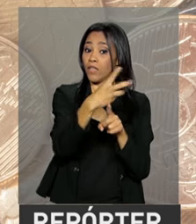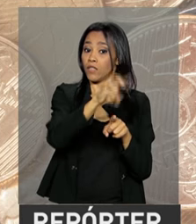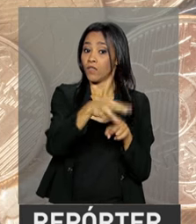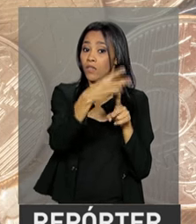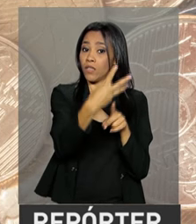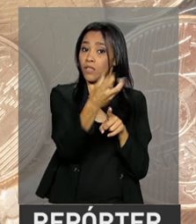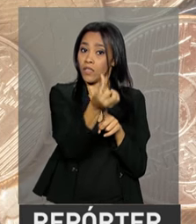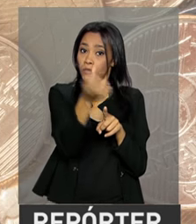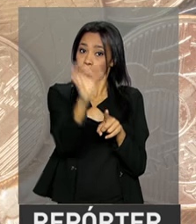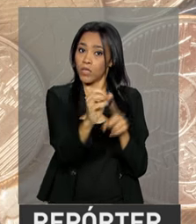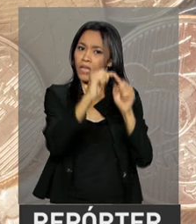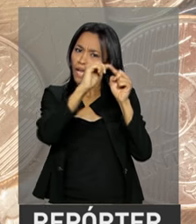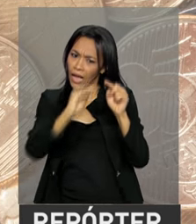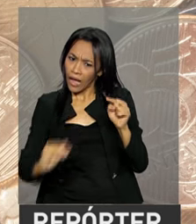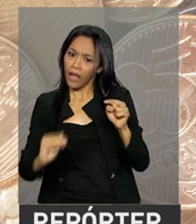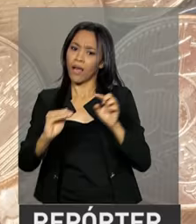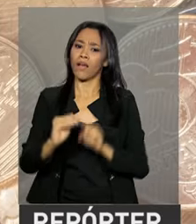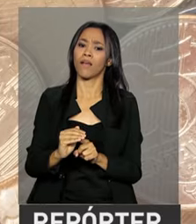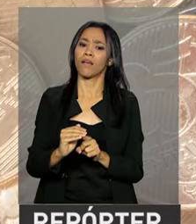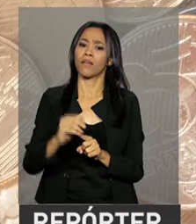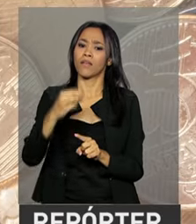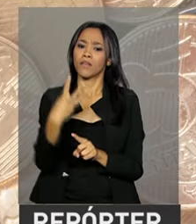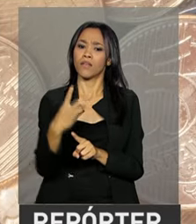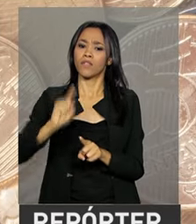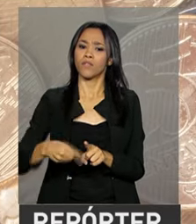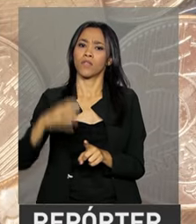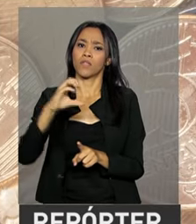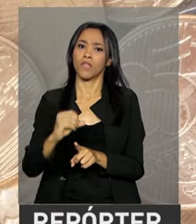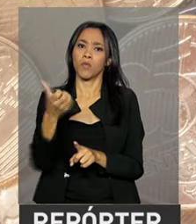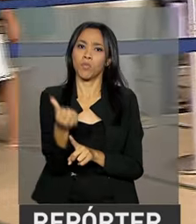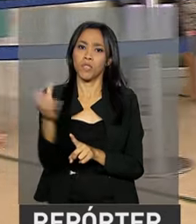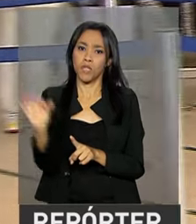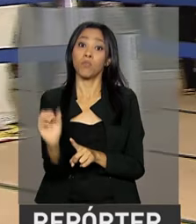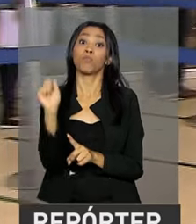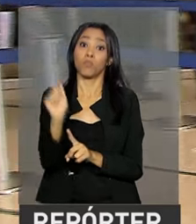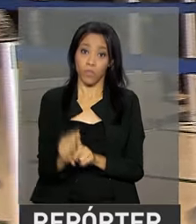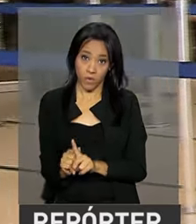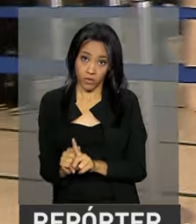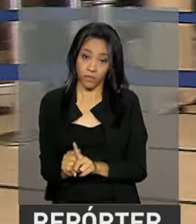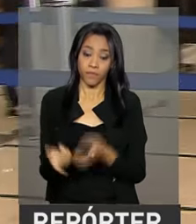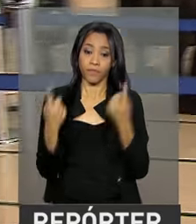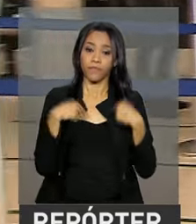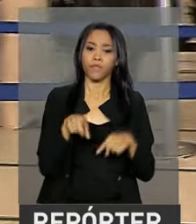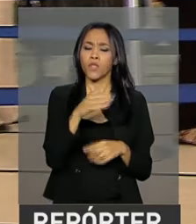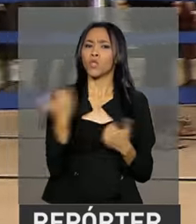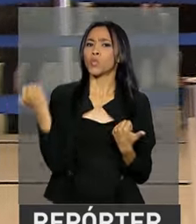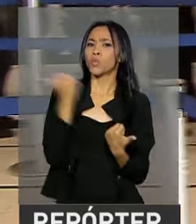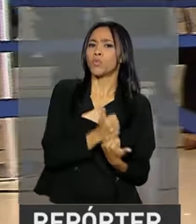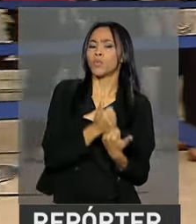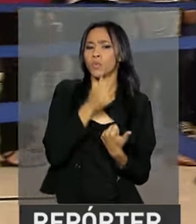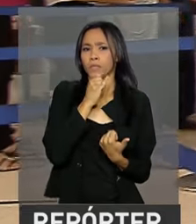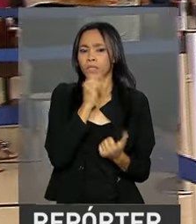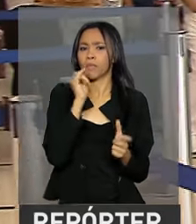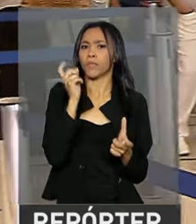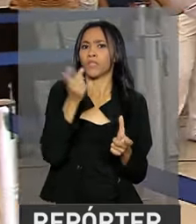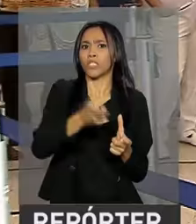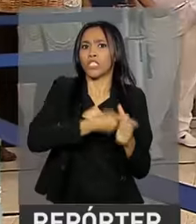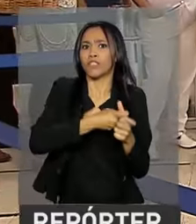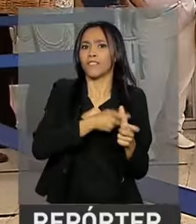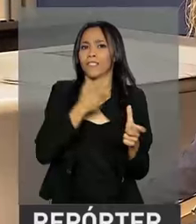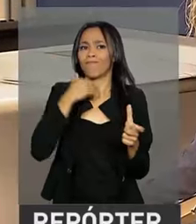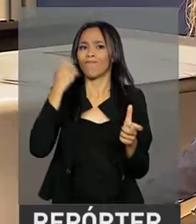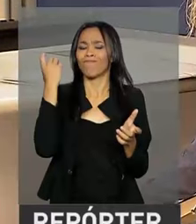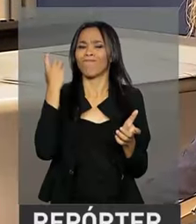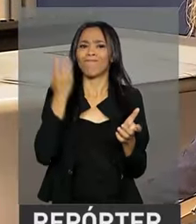por cento para 3,06 por cento ao mês para substituir com uma dívida pelo crédito consignado